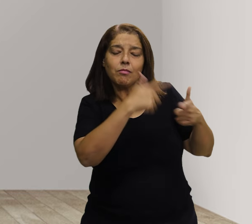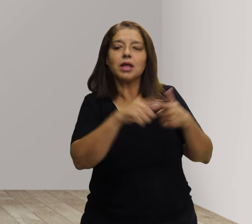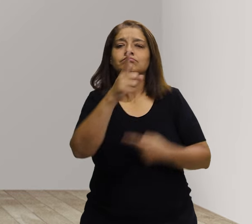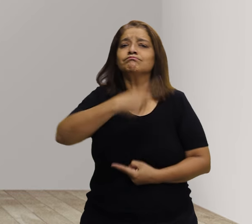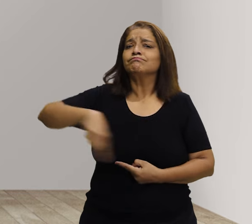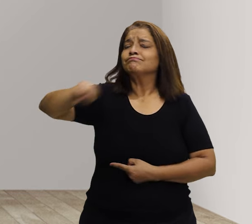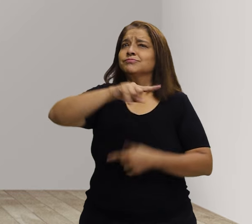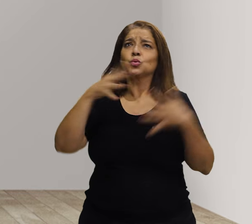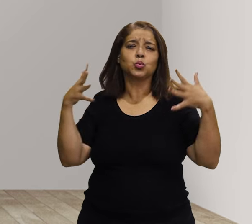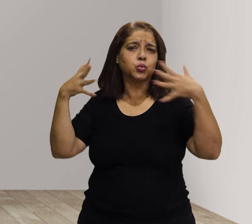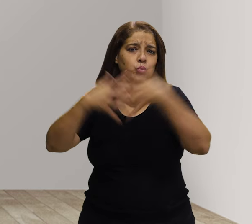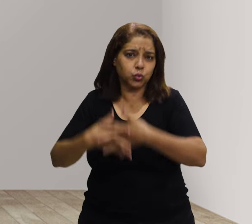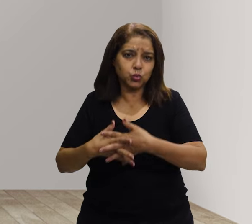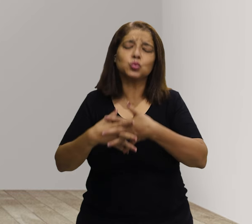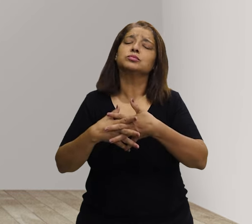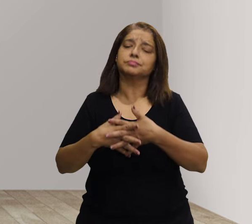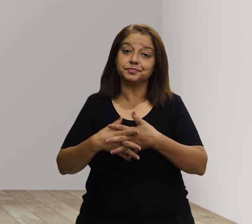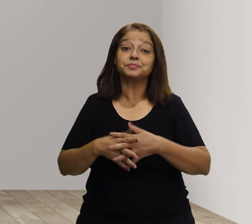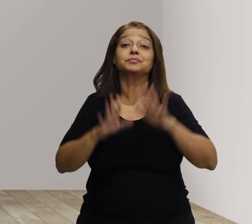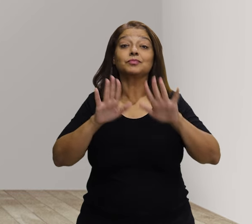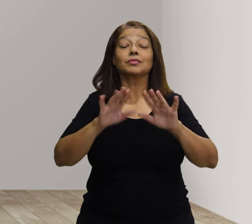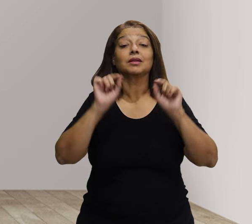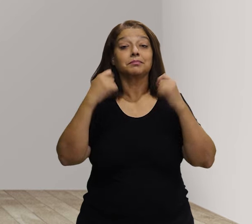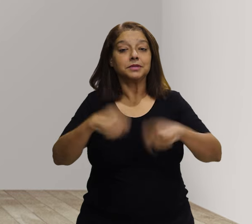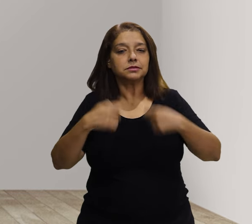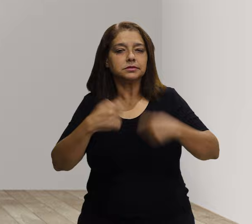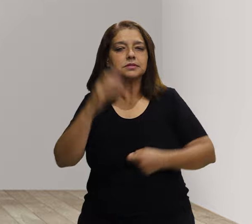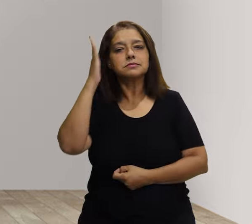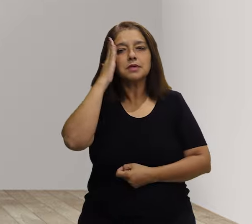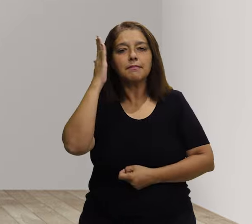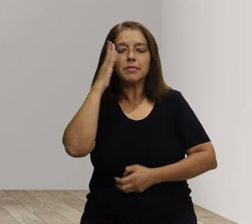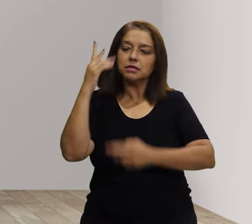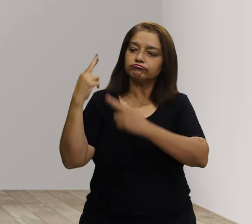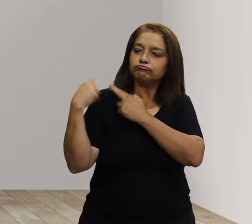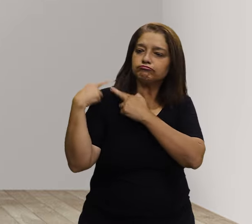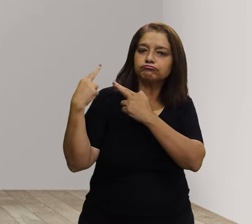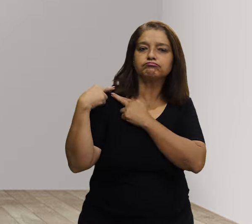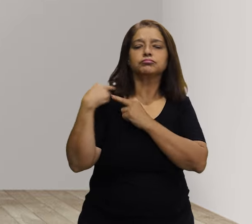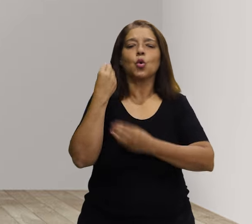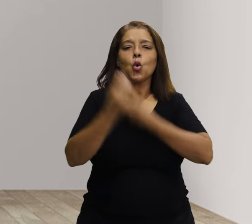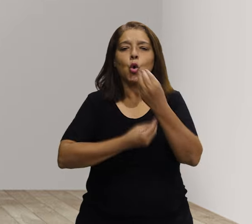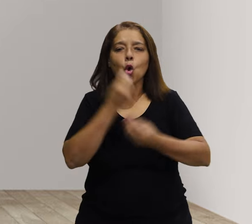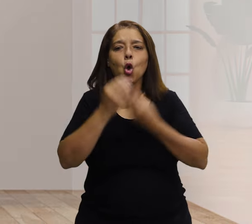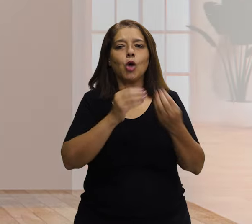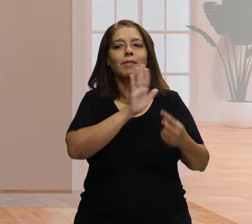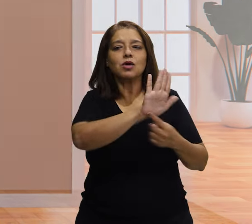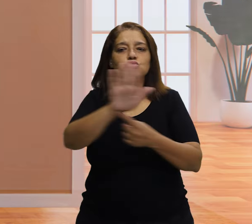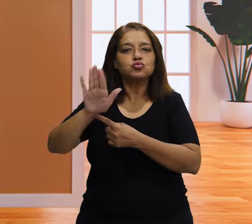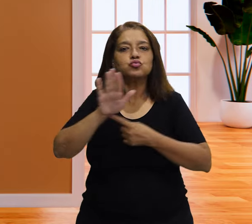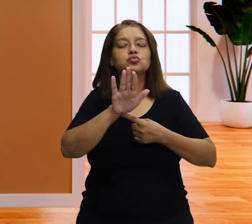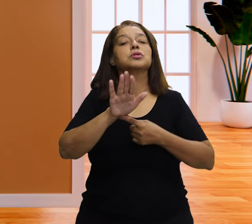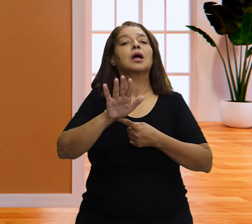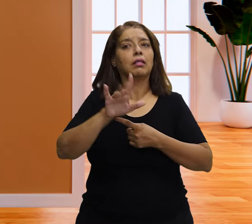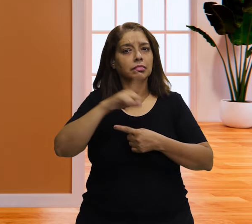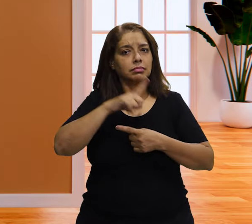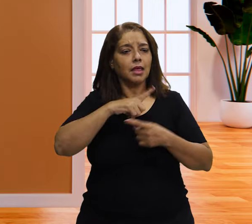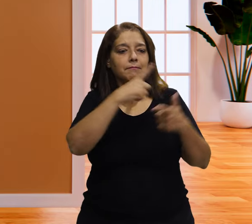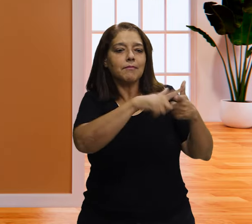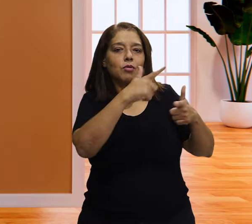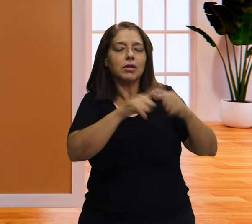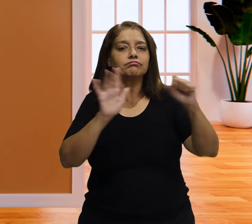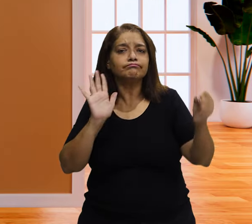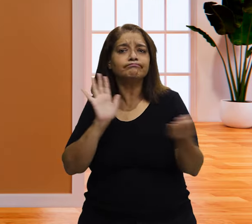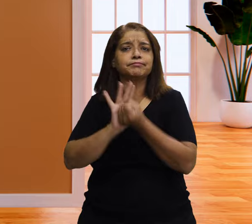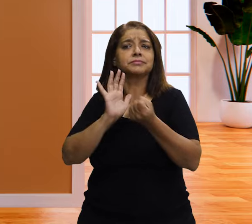situação, exacerbada pelas redes sociais, tem impactado diretamente a comunidade educacional. Assim,